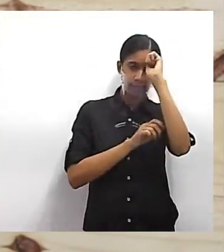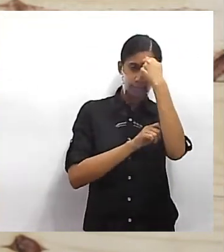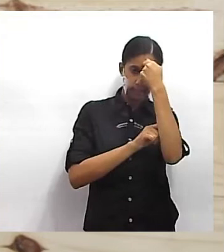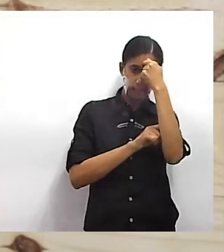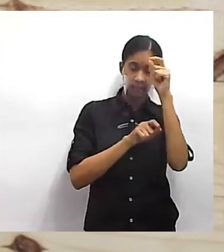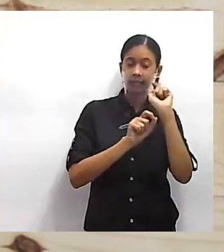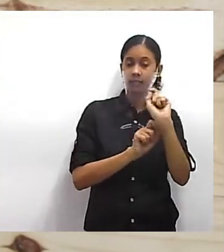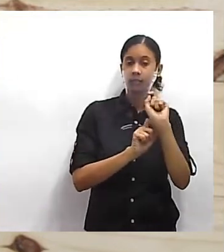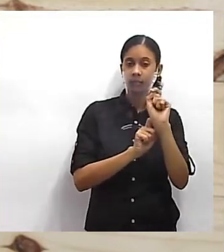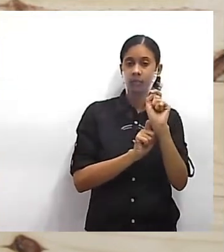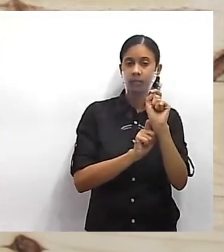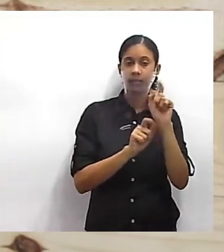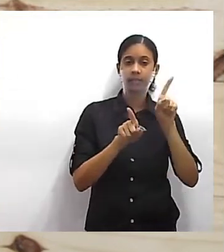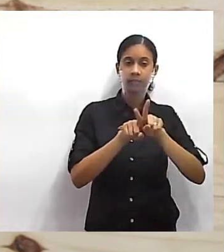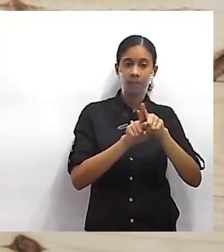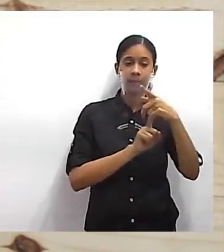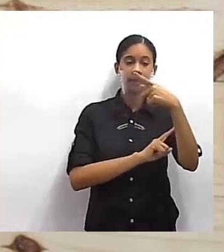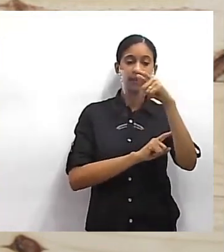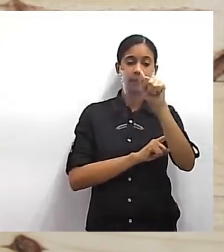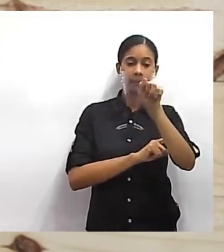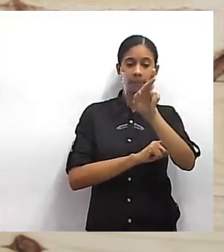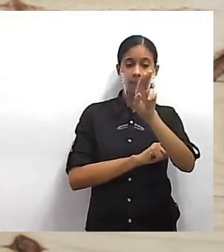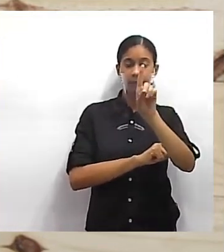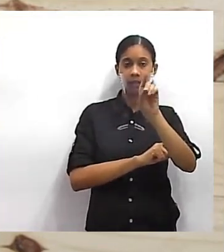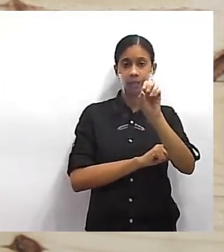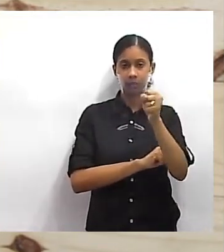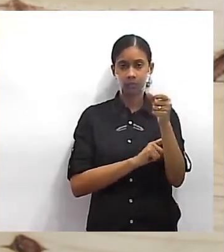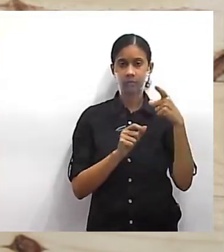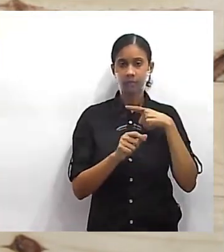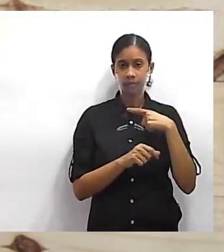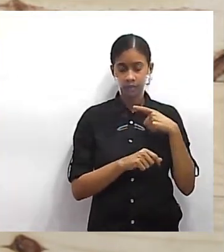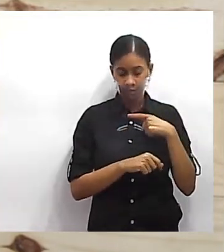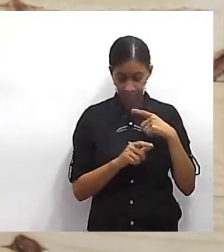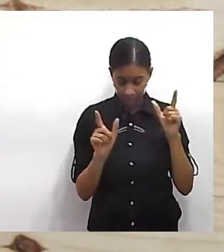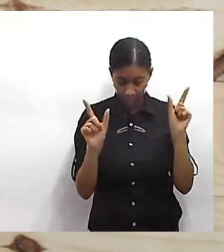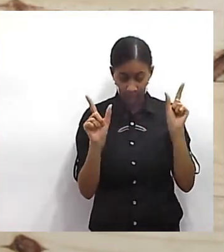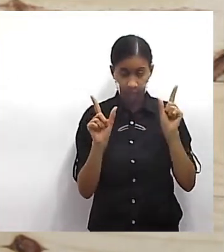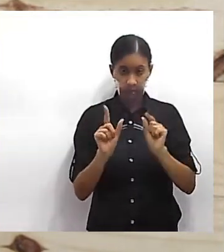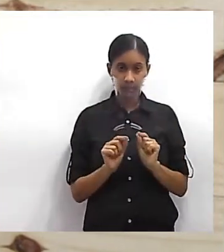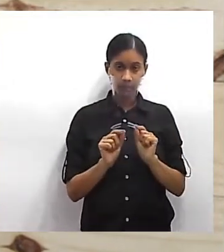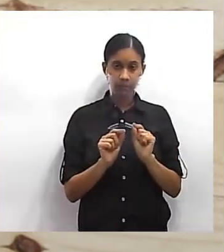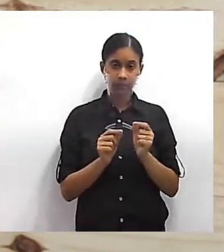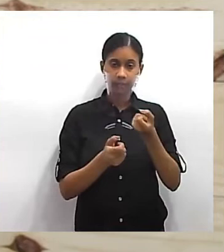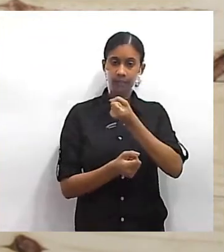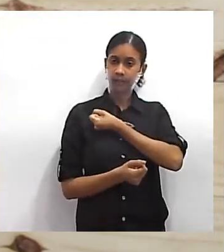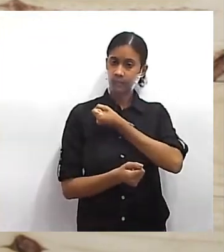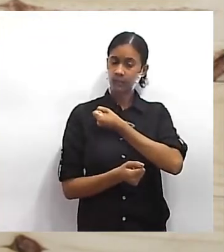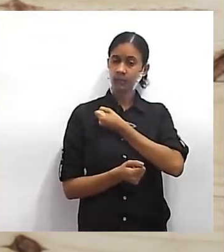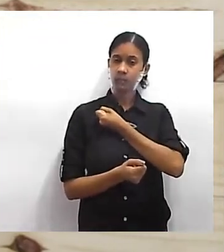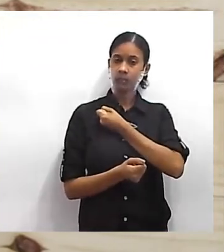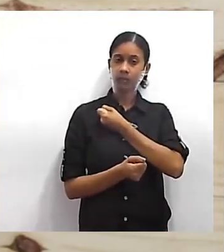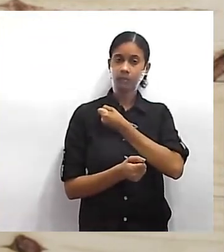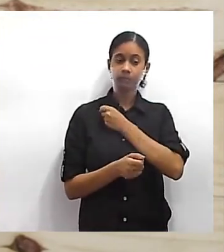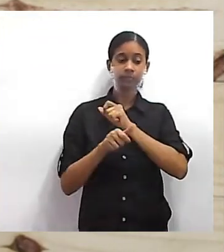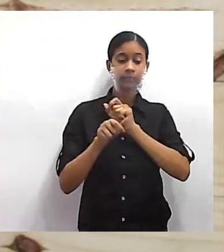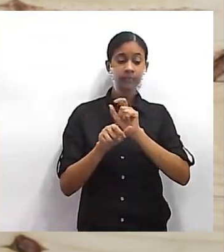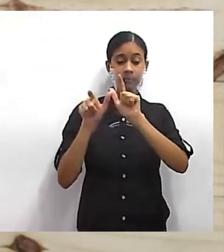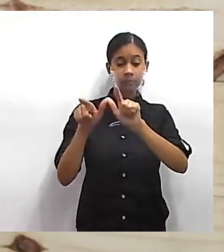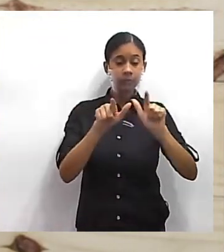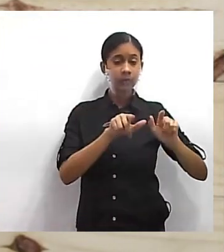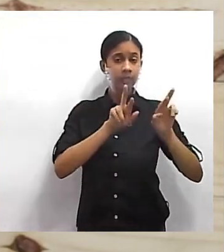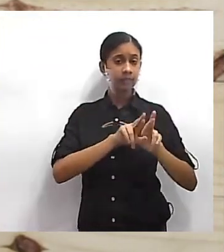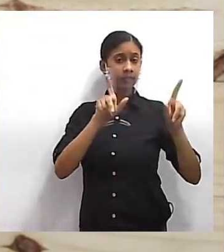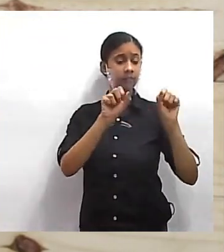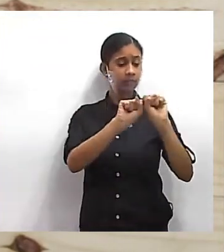população, sobretudo eles se transformam em uma minoria, não é uma minoria em número, mas é uma minoria em ocupar lugares de deferência social, que possam